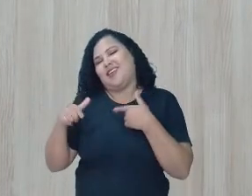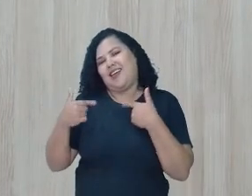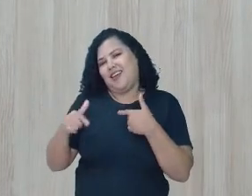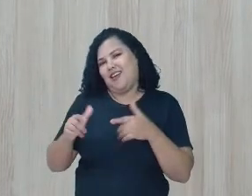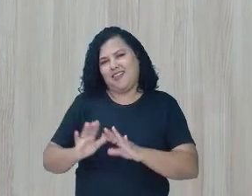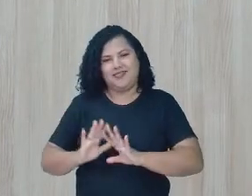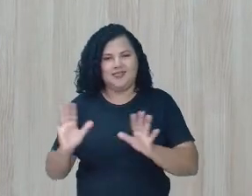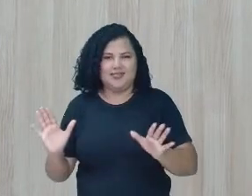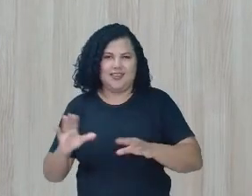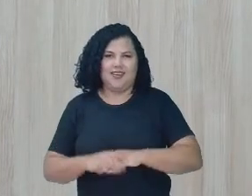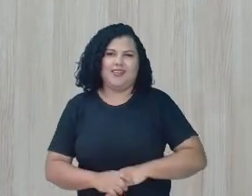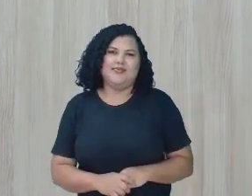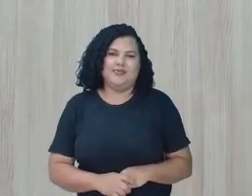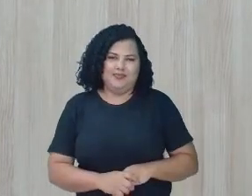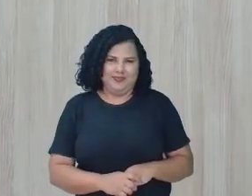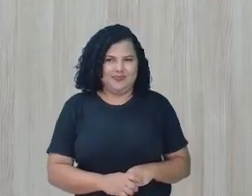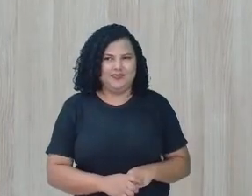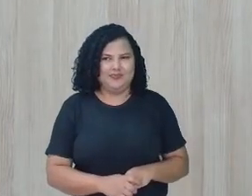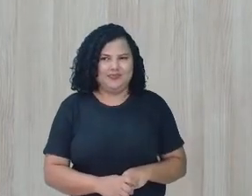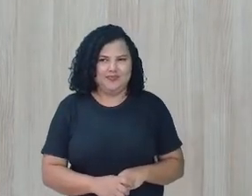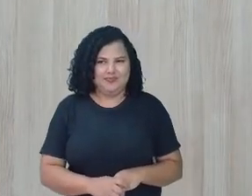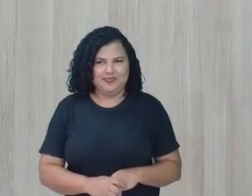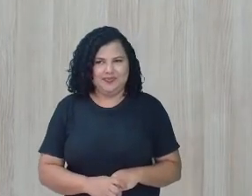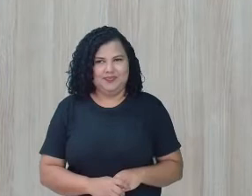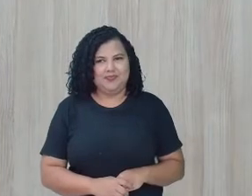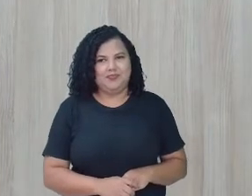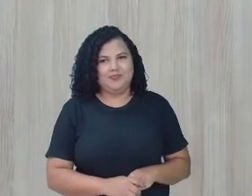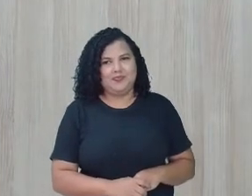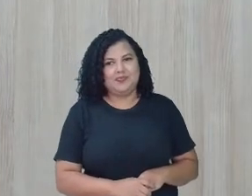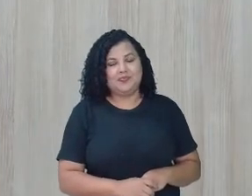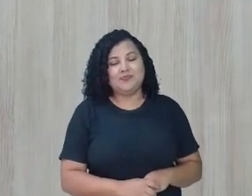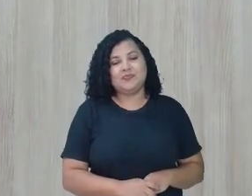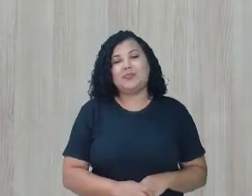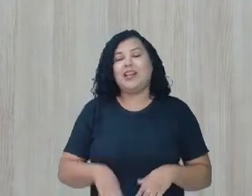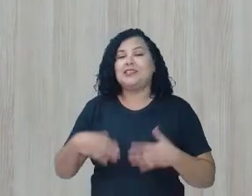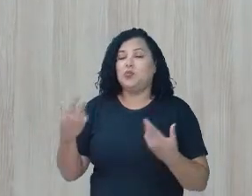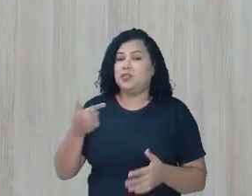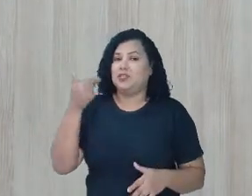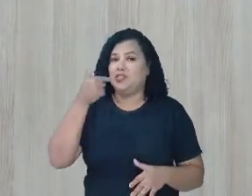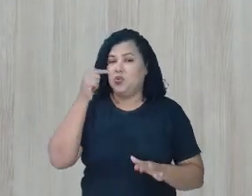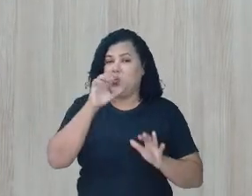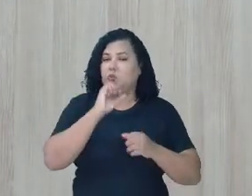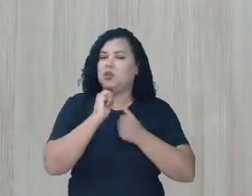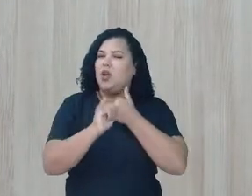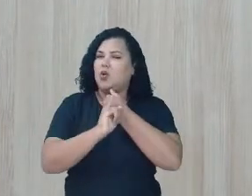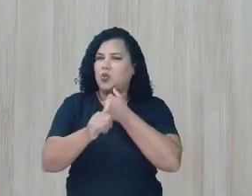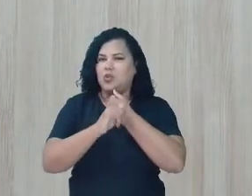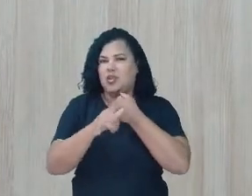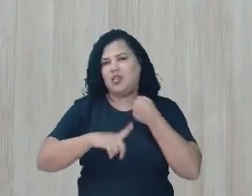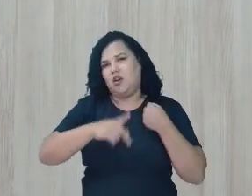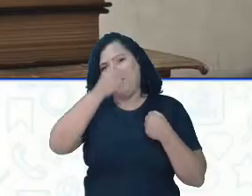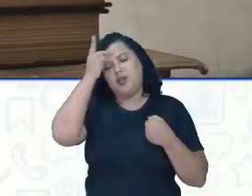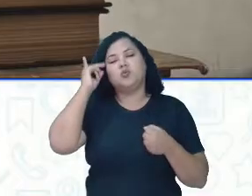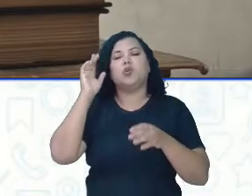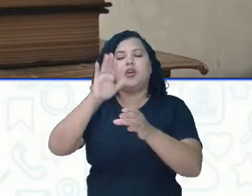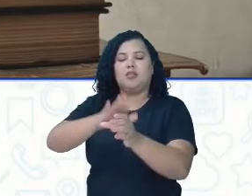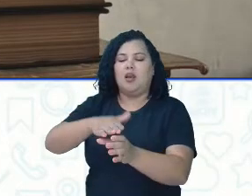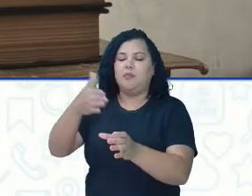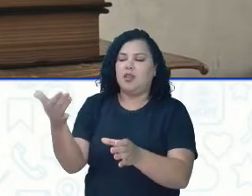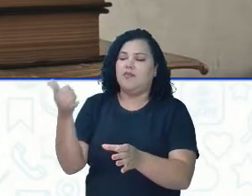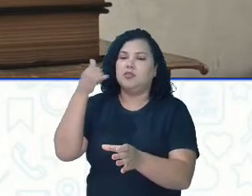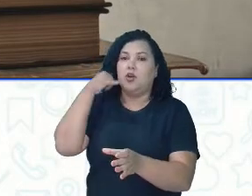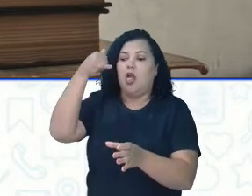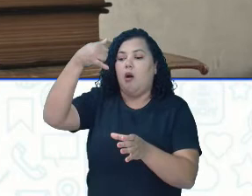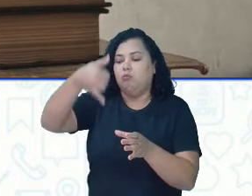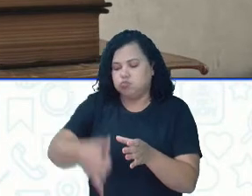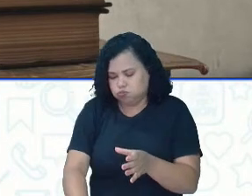irônico, muito mais fanfarrão, certo? Nesta crônica temos alguém que deixou o celular cair na privada, como